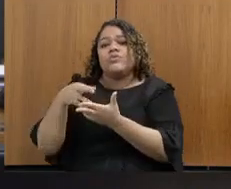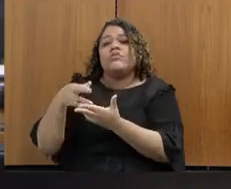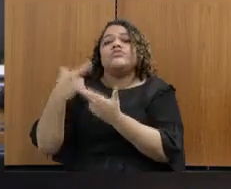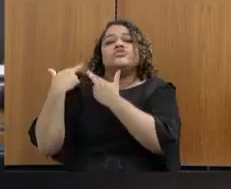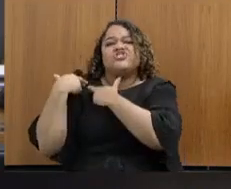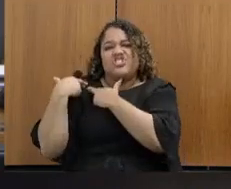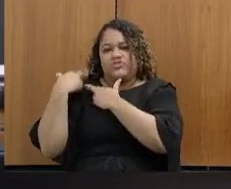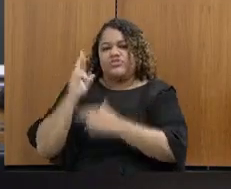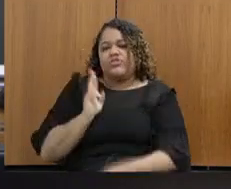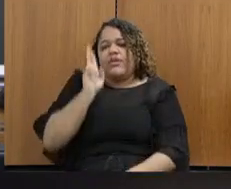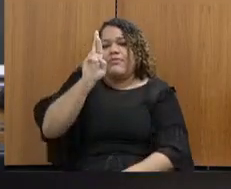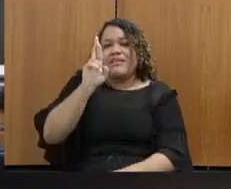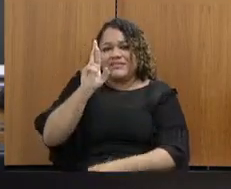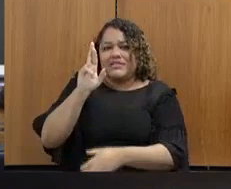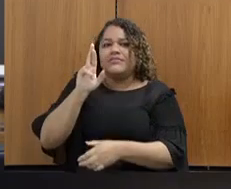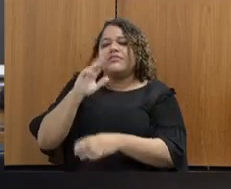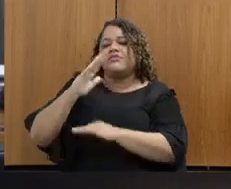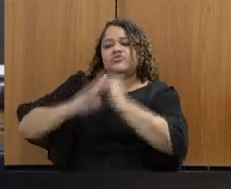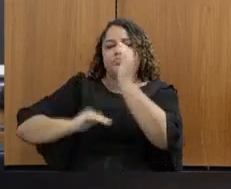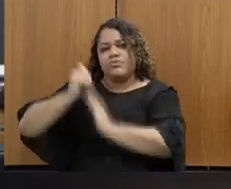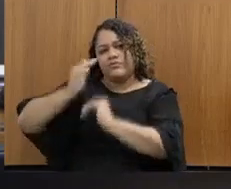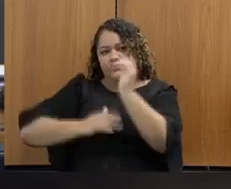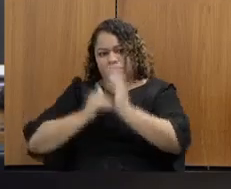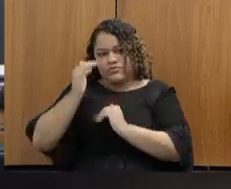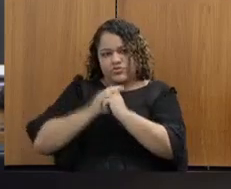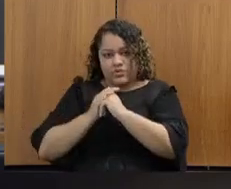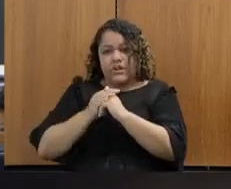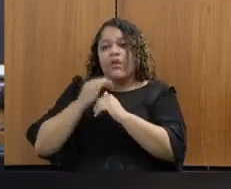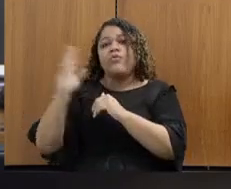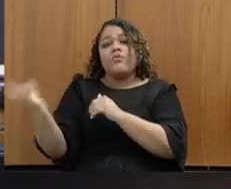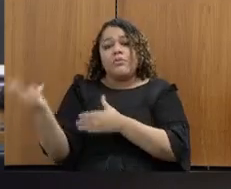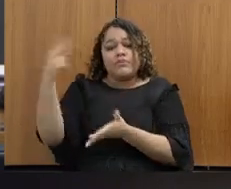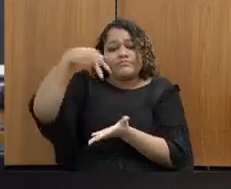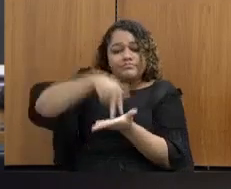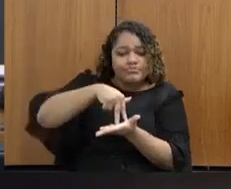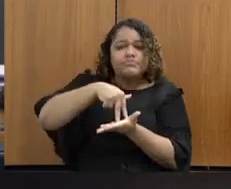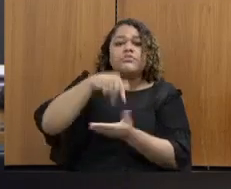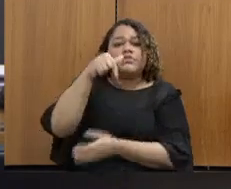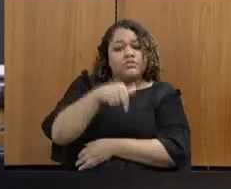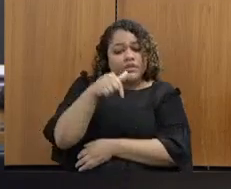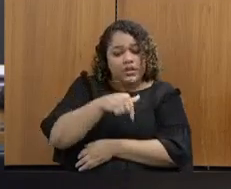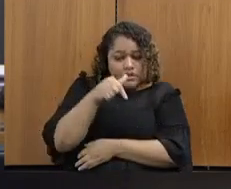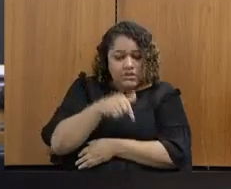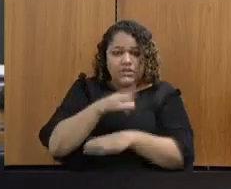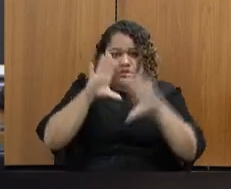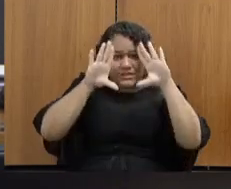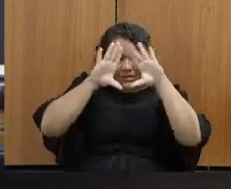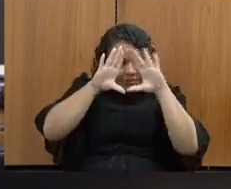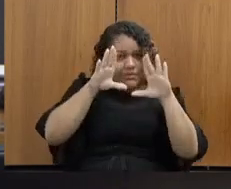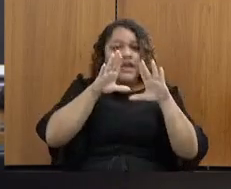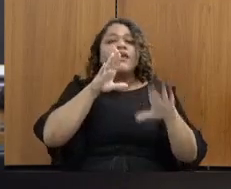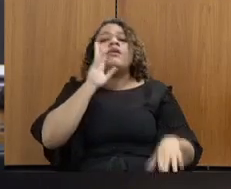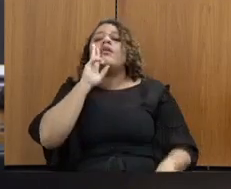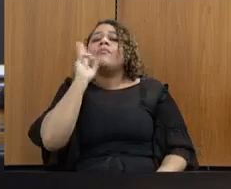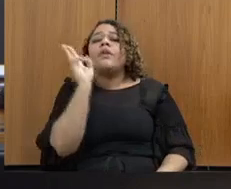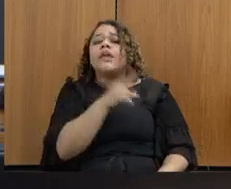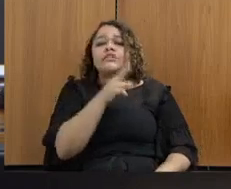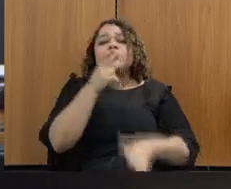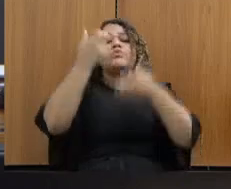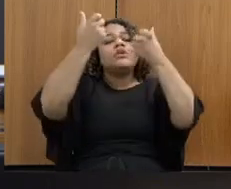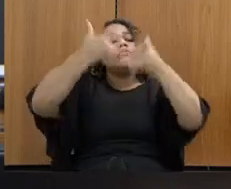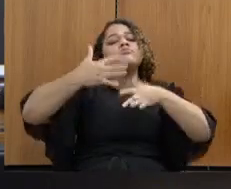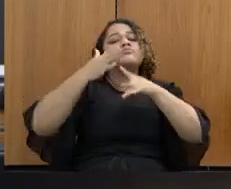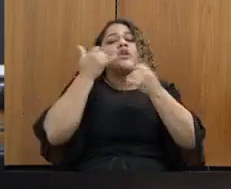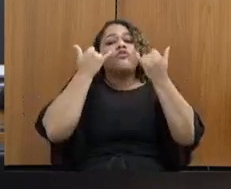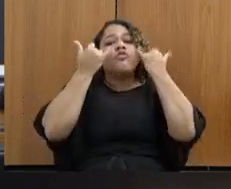compareçam as comissões desta casa para prestar informações sobre a gestão de suas respectivas áreas com